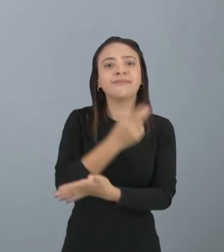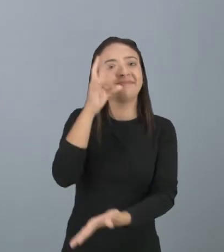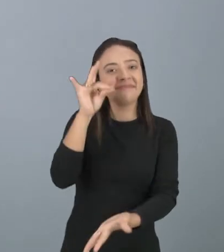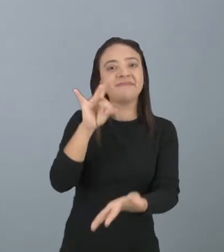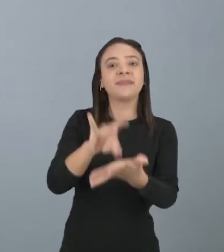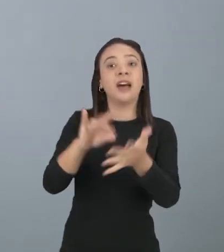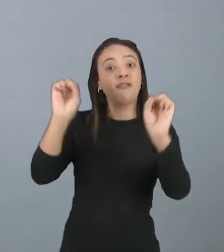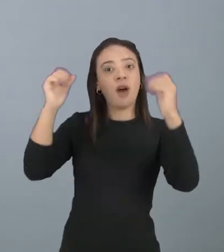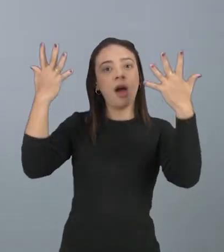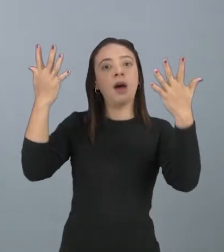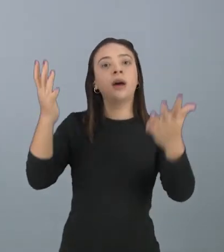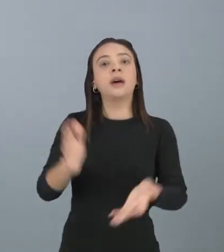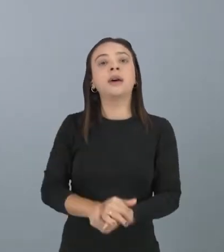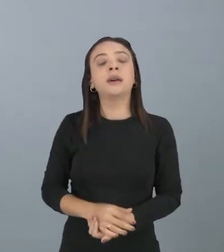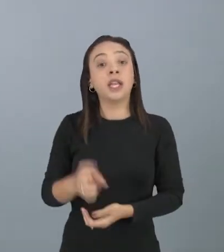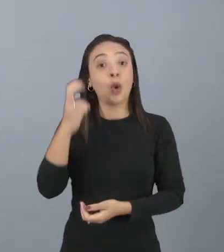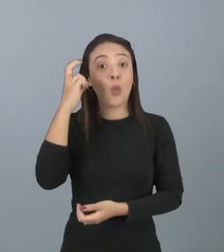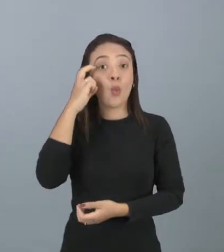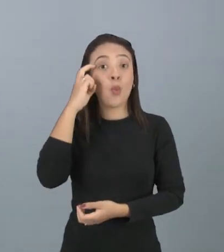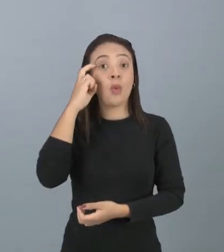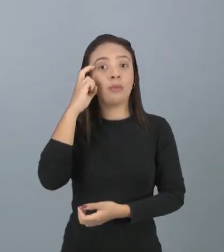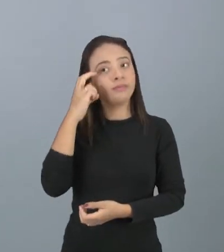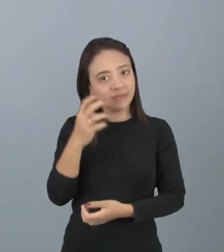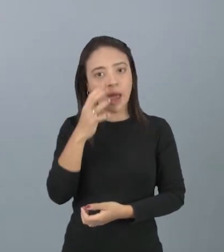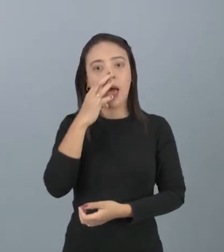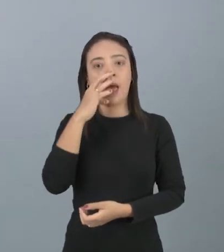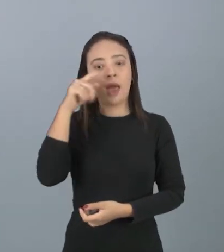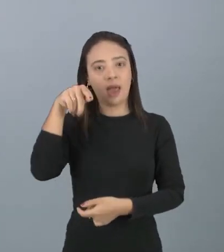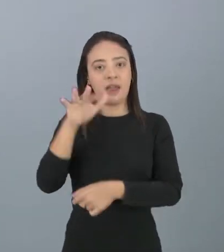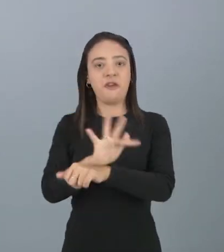mais informações dessa questão cultural, podem assistir.